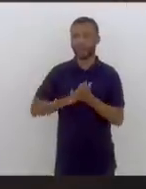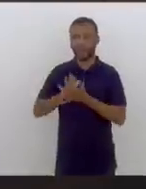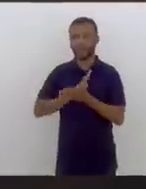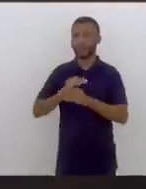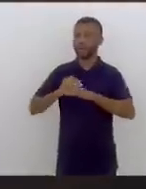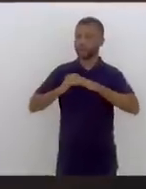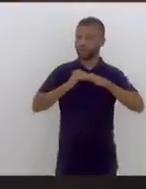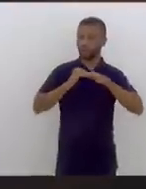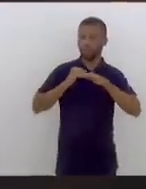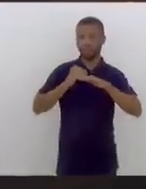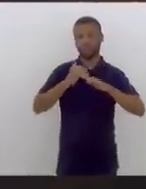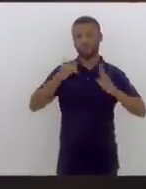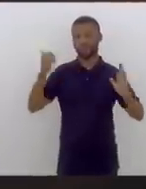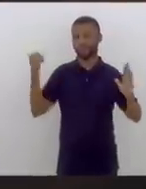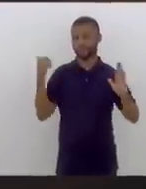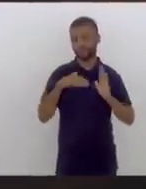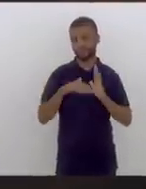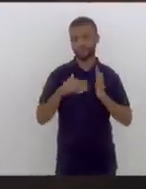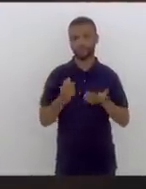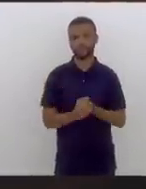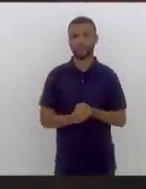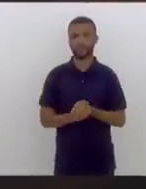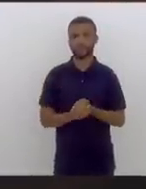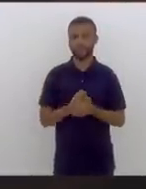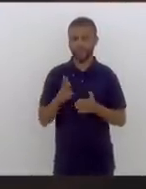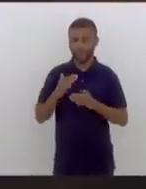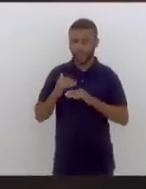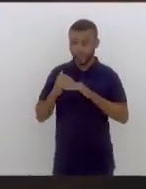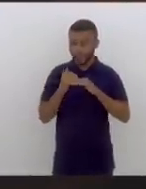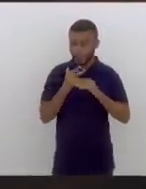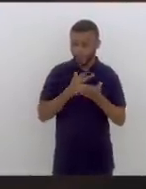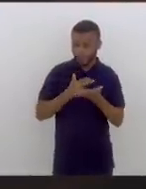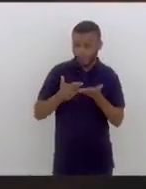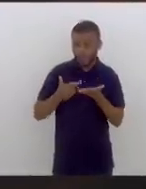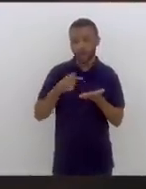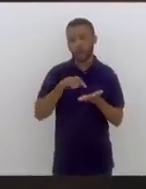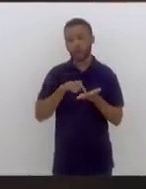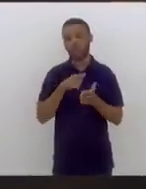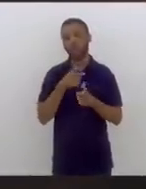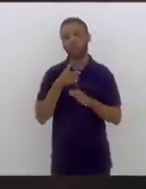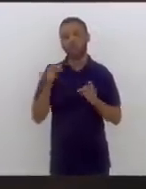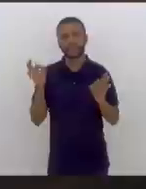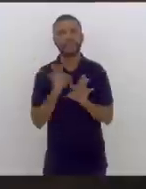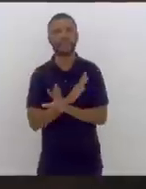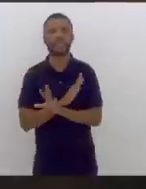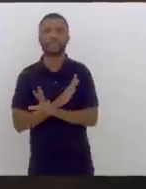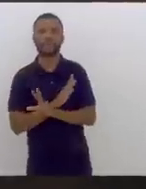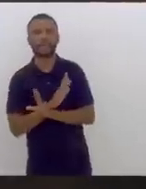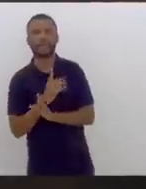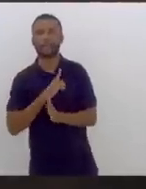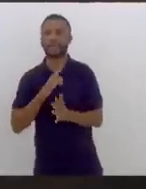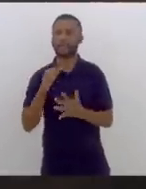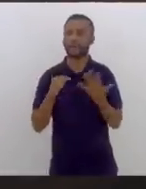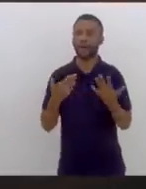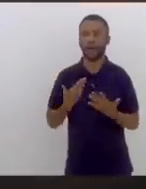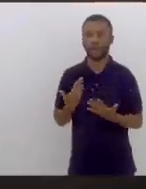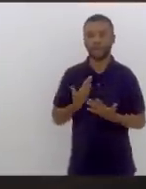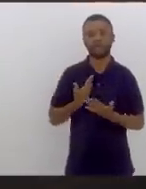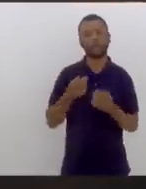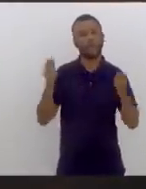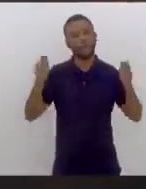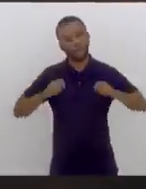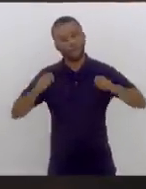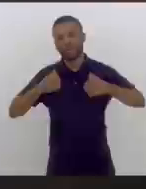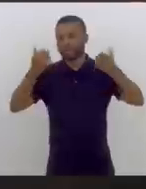isonomia não foi respeitada entendeu a gente não tem paridade a gente não tem integralidade então isso é um item tem até colegas aqui que vão poder falar assim